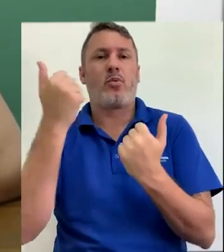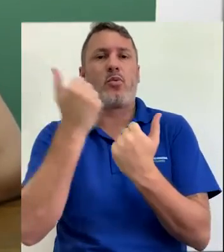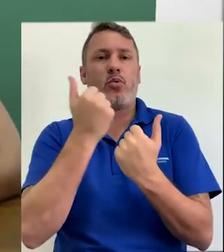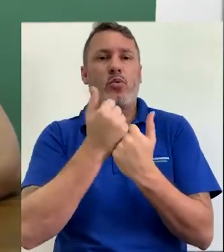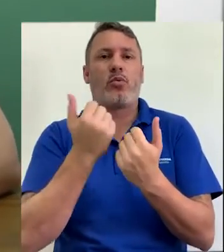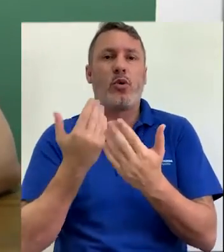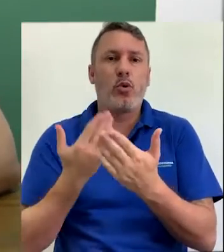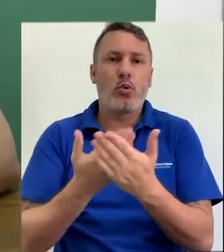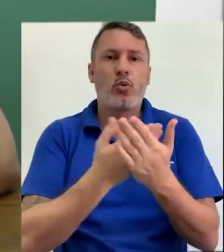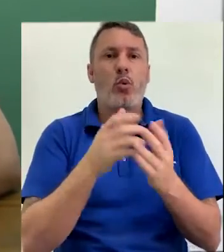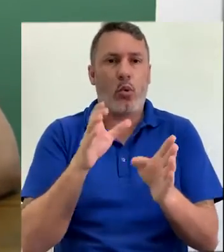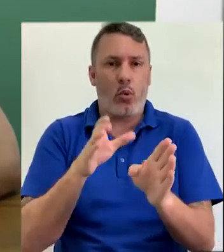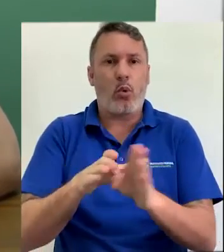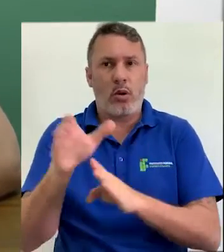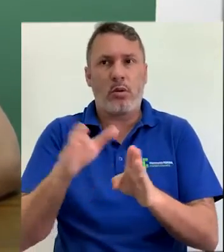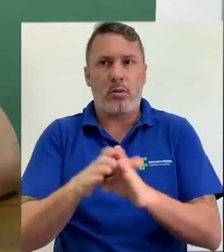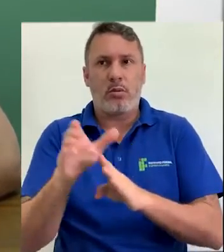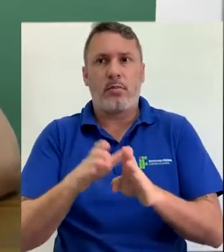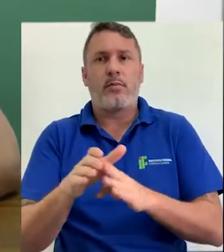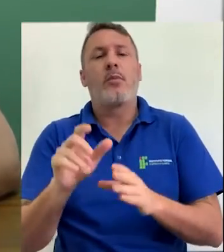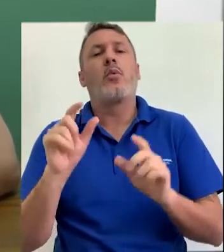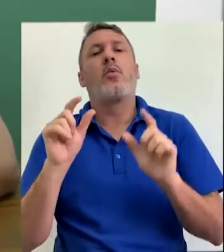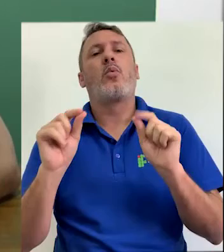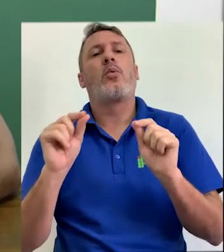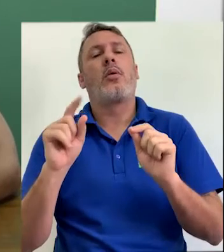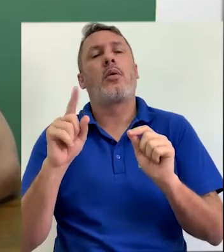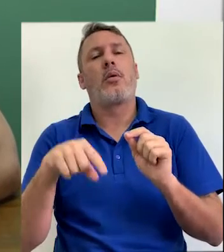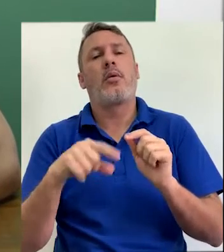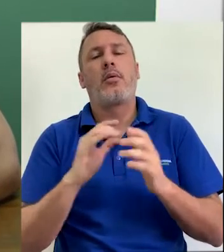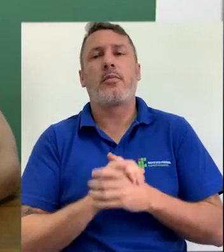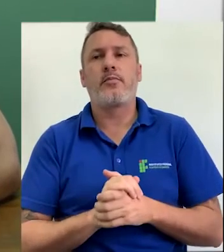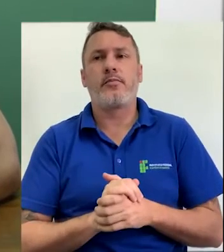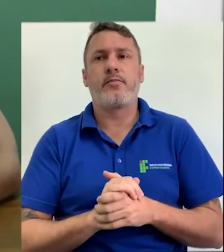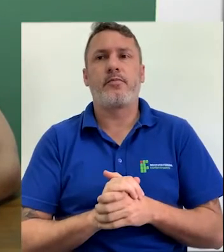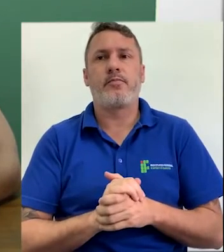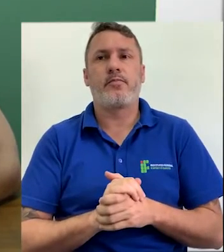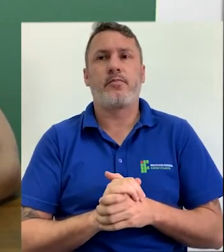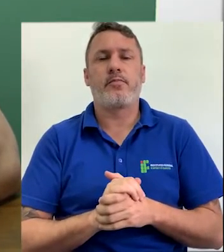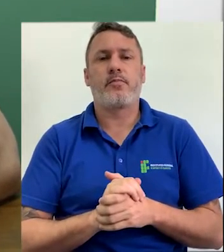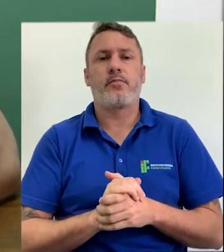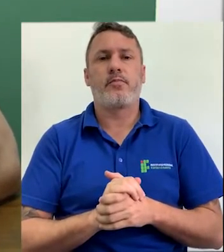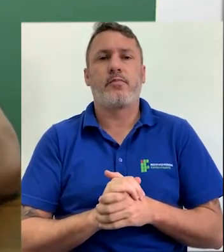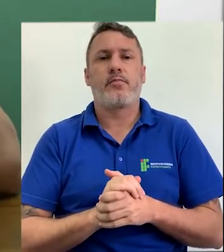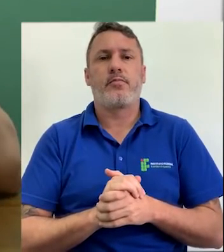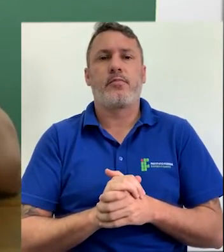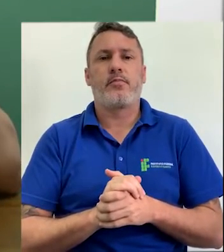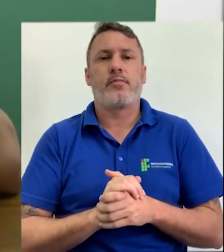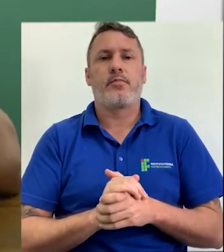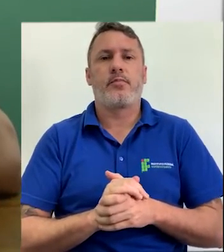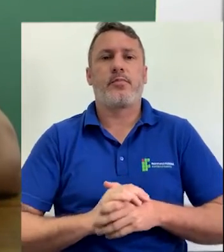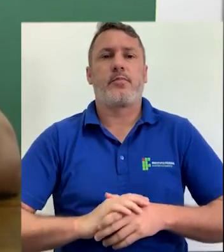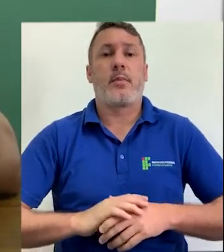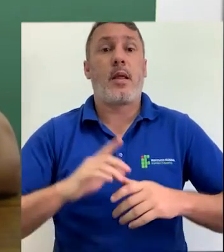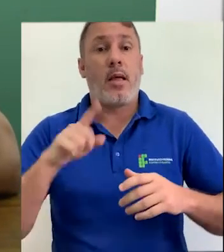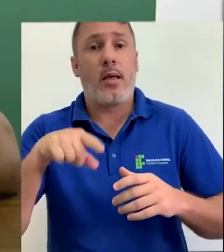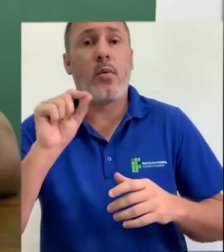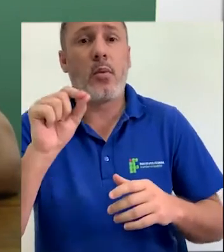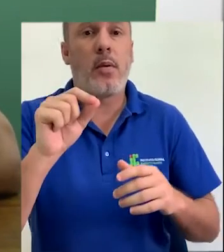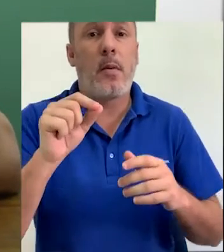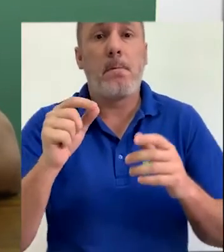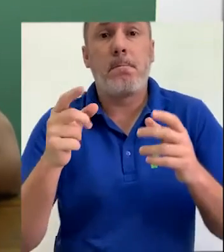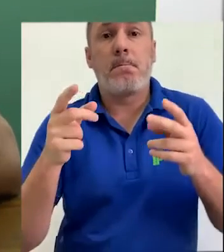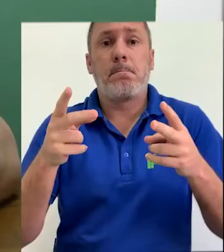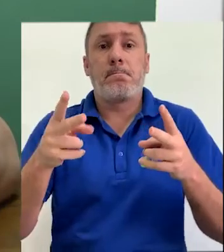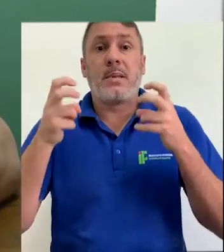Estudos Orientados é a percepção se eu atingir o nível